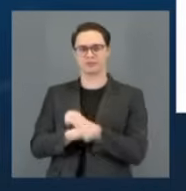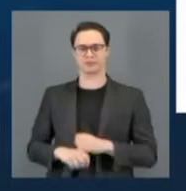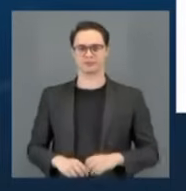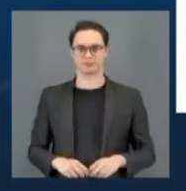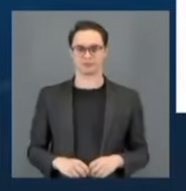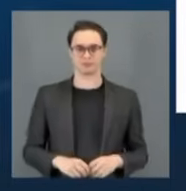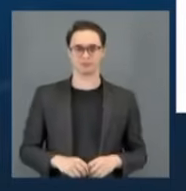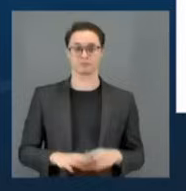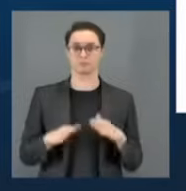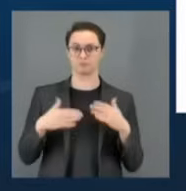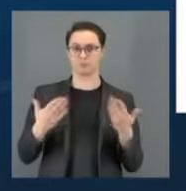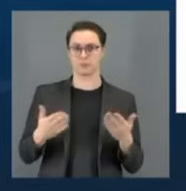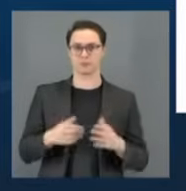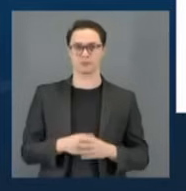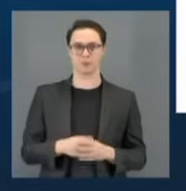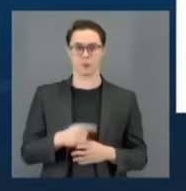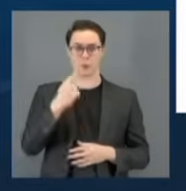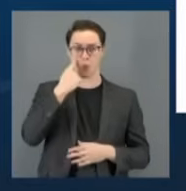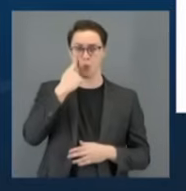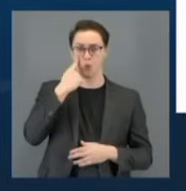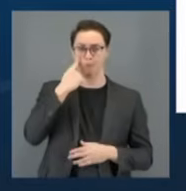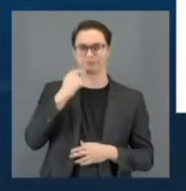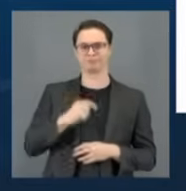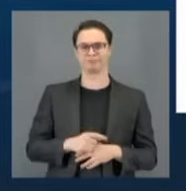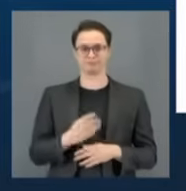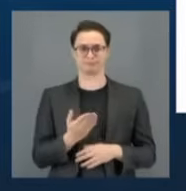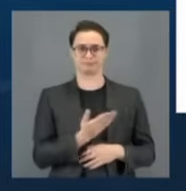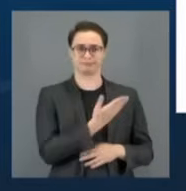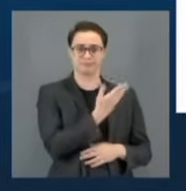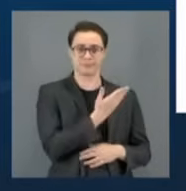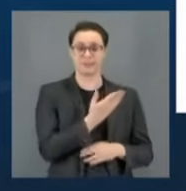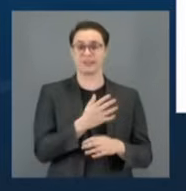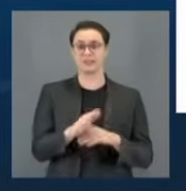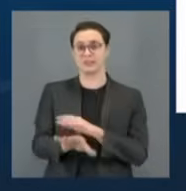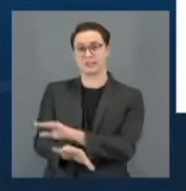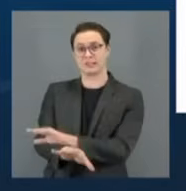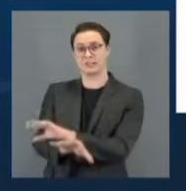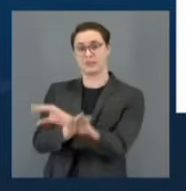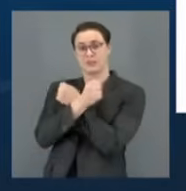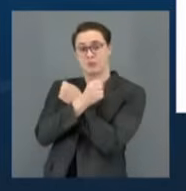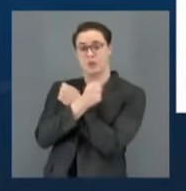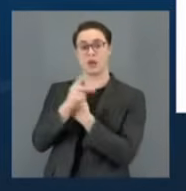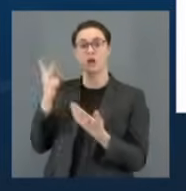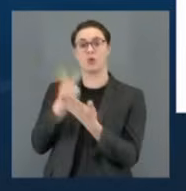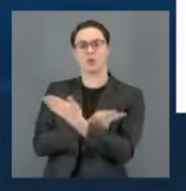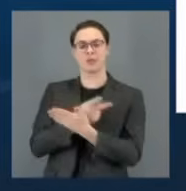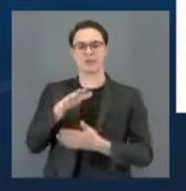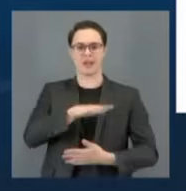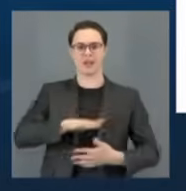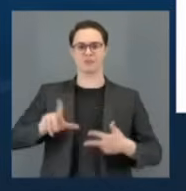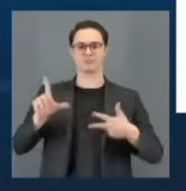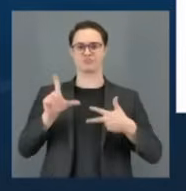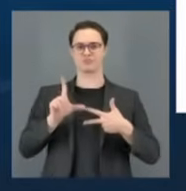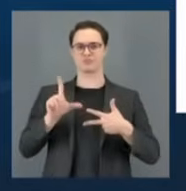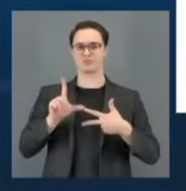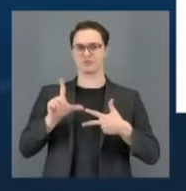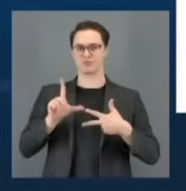Então, primeiro, eu destaco a censura que vem do legislativo.